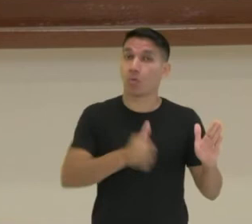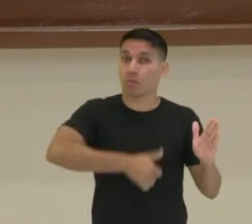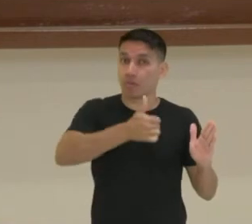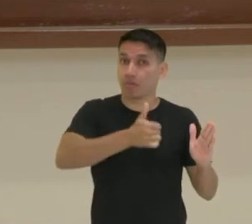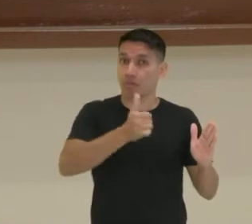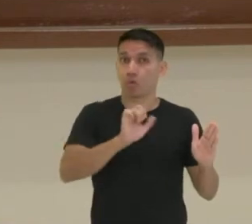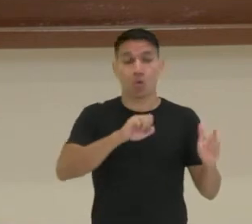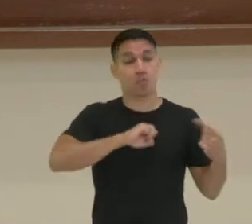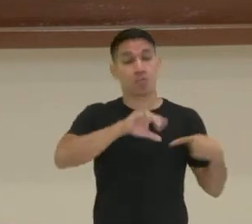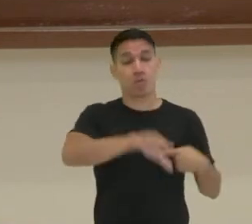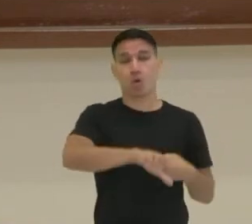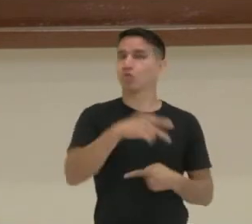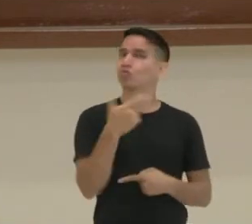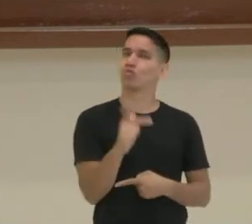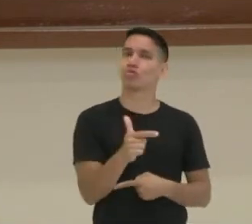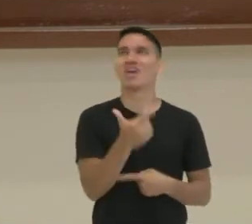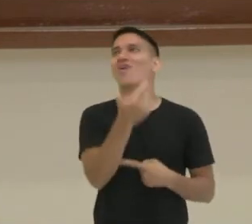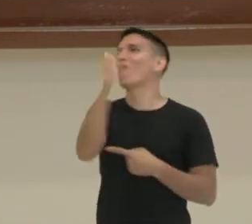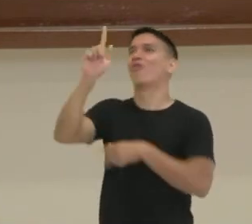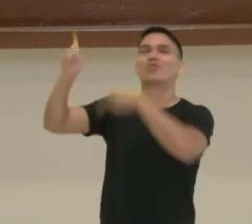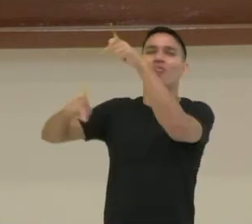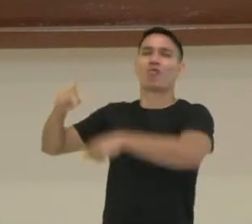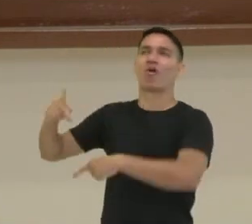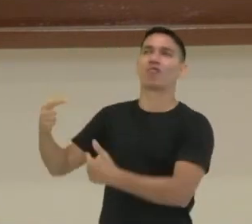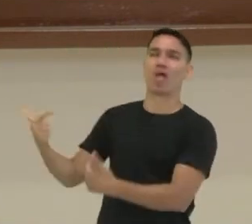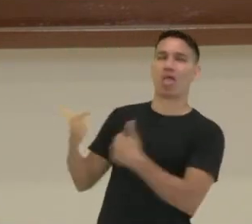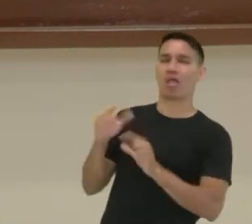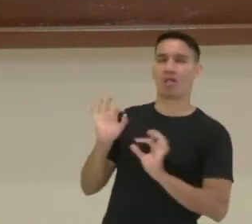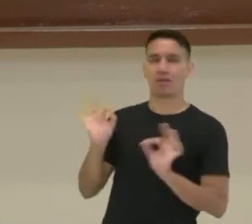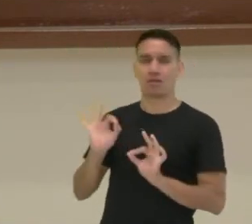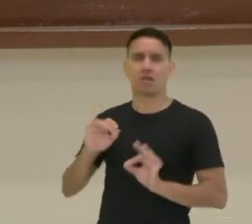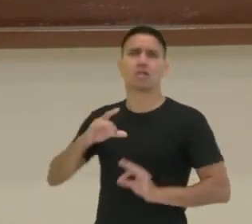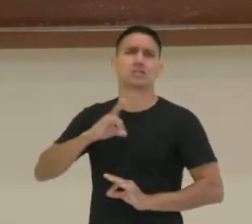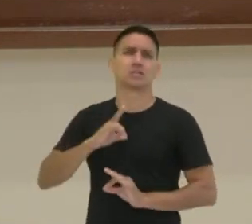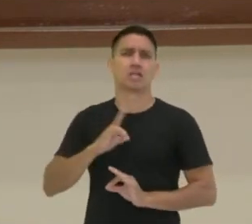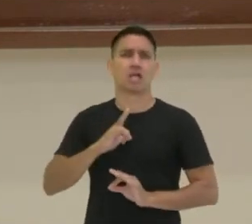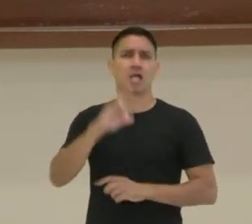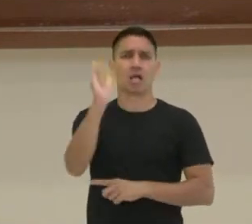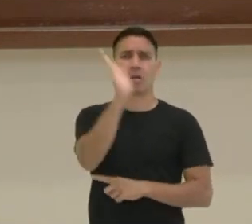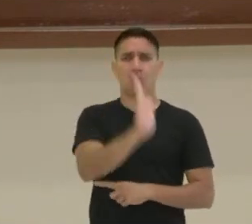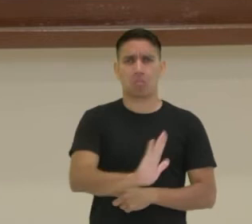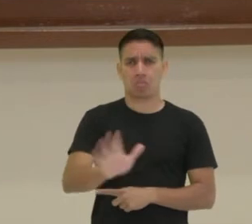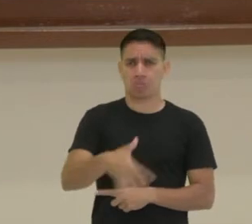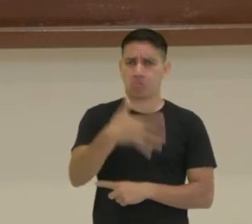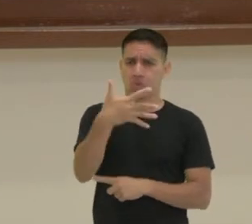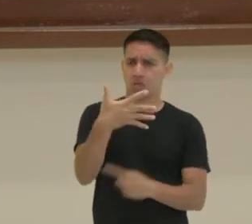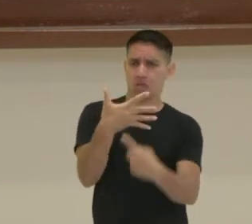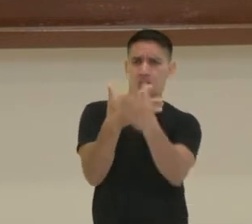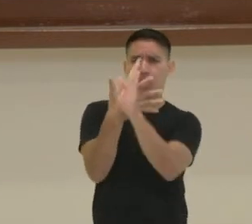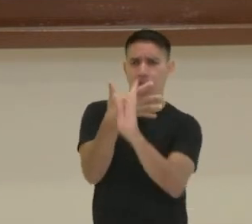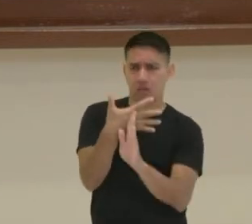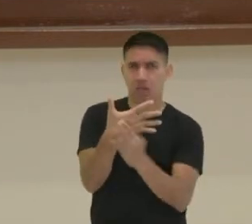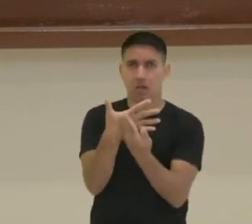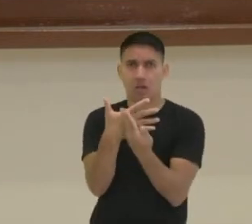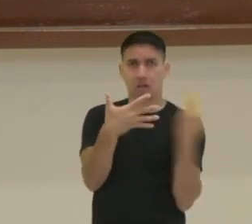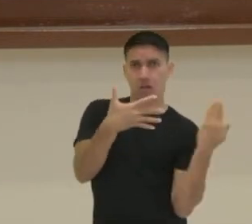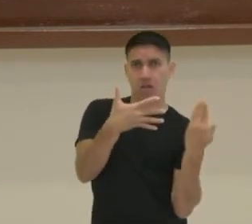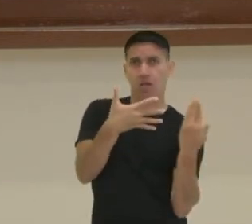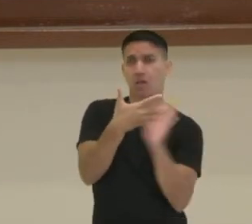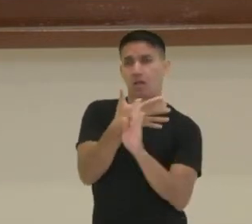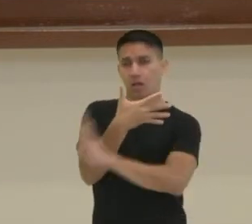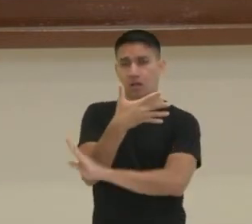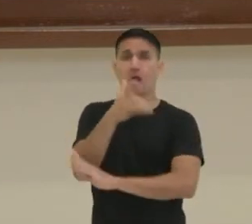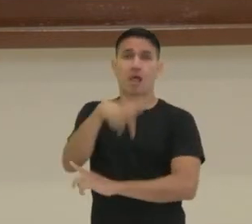não tinham ameaça de outros povos. Eles tinham o Tratado de Tordesilhas, a divisão das terras era feita entre Espanha e Portugal,